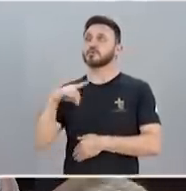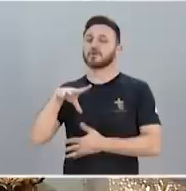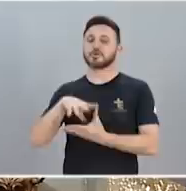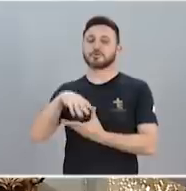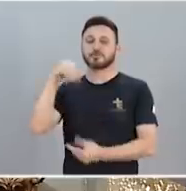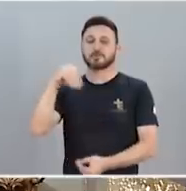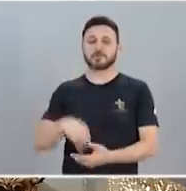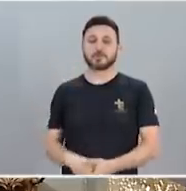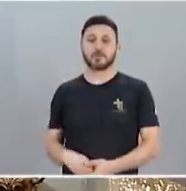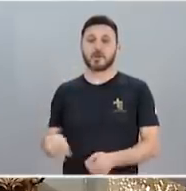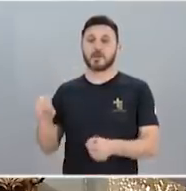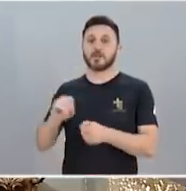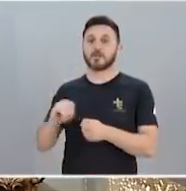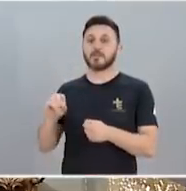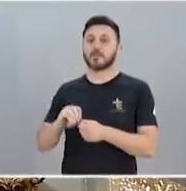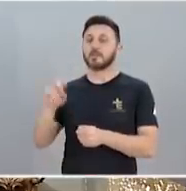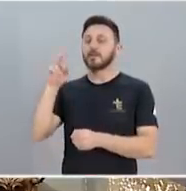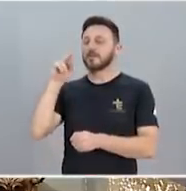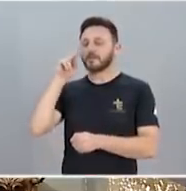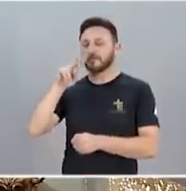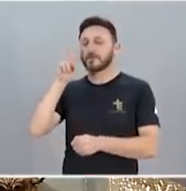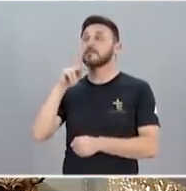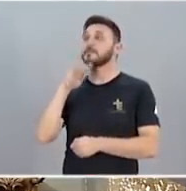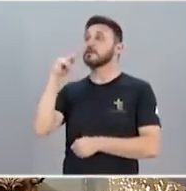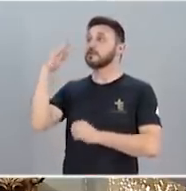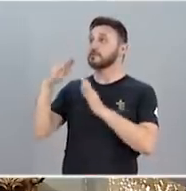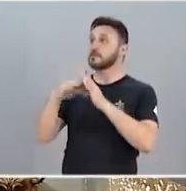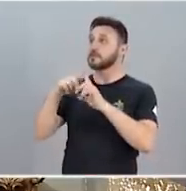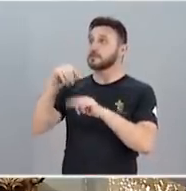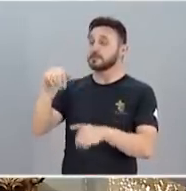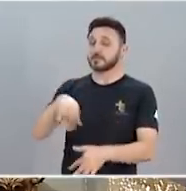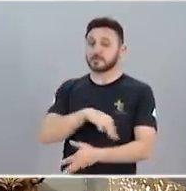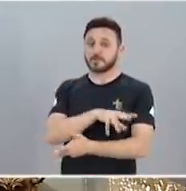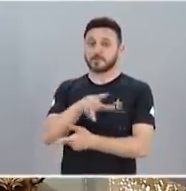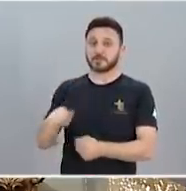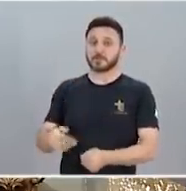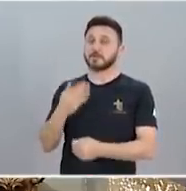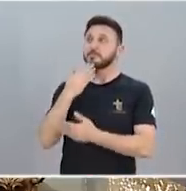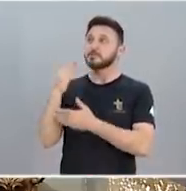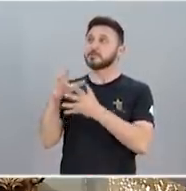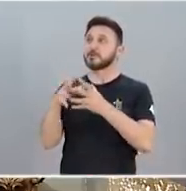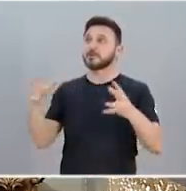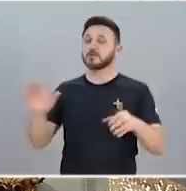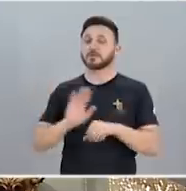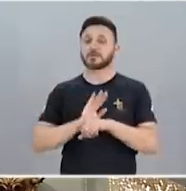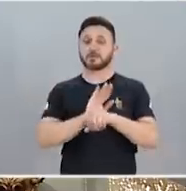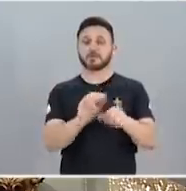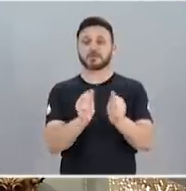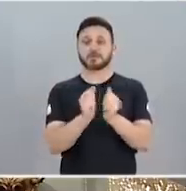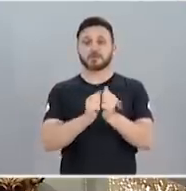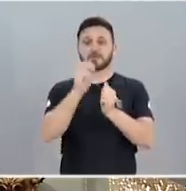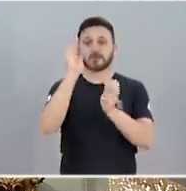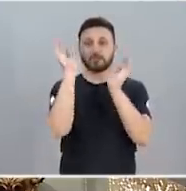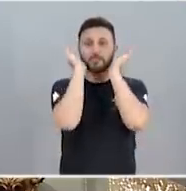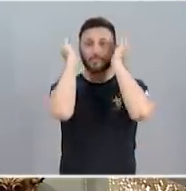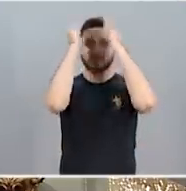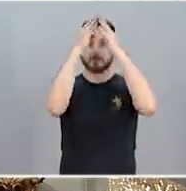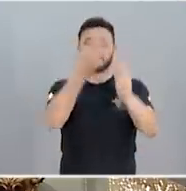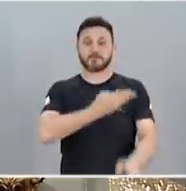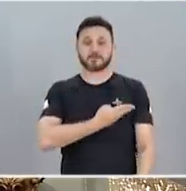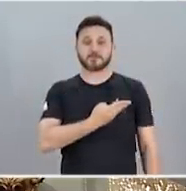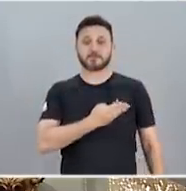só Espírito. Lembrai-vos, ó Pai, da vossa Igreja que se faz presente pelo mundo inteiro, que ela cresça na caridade com o